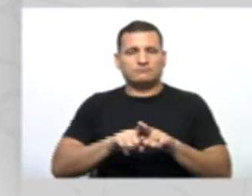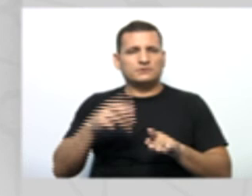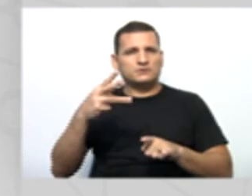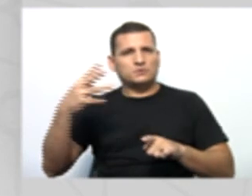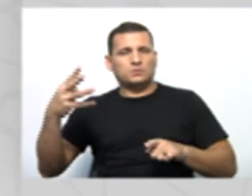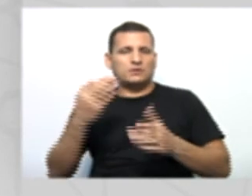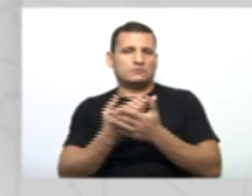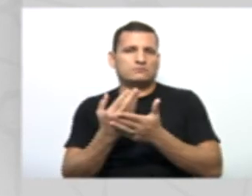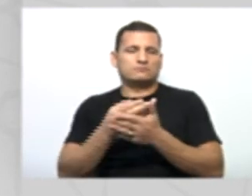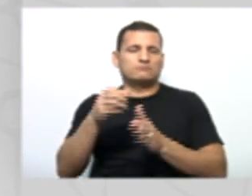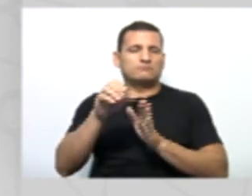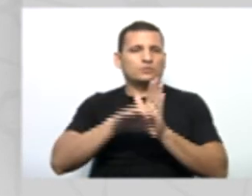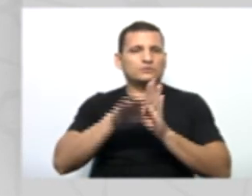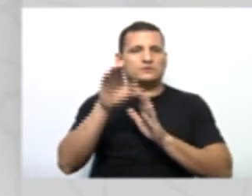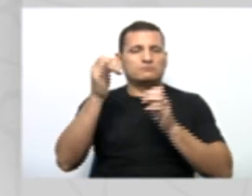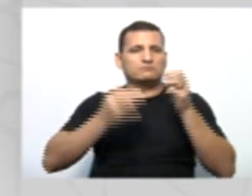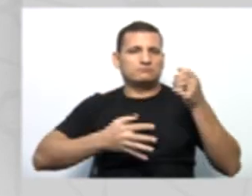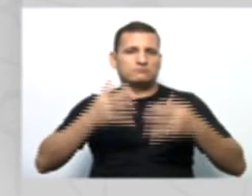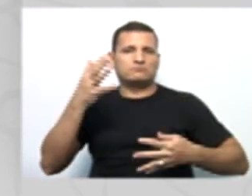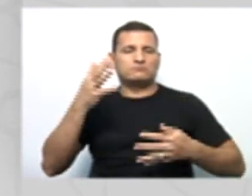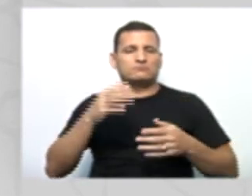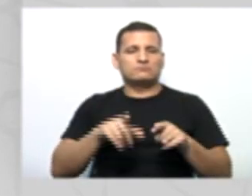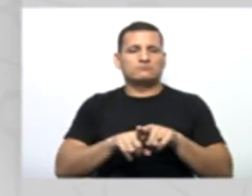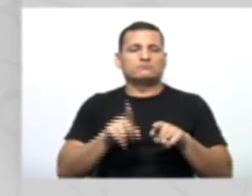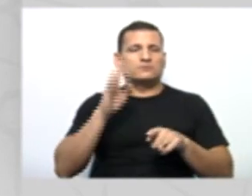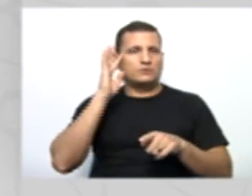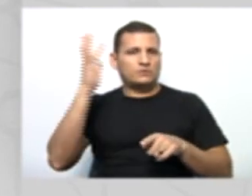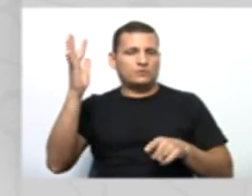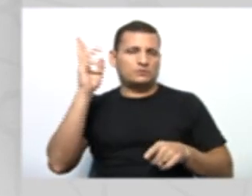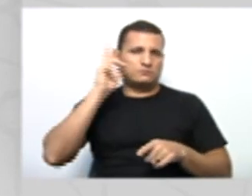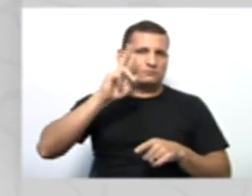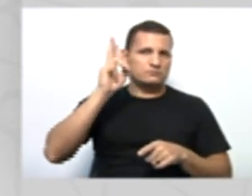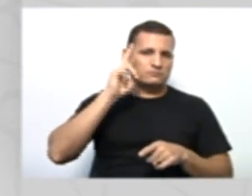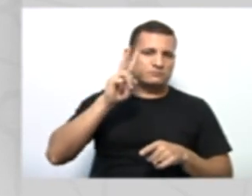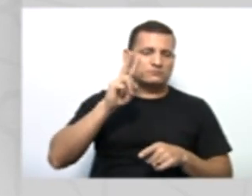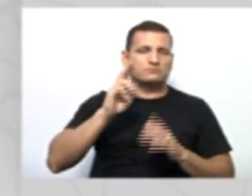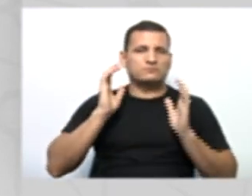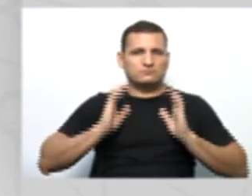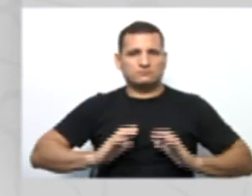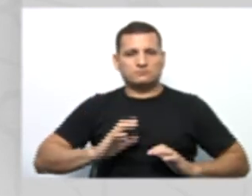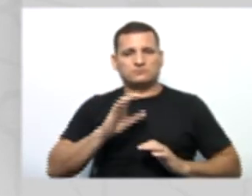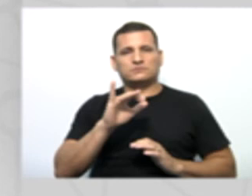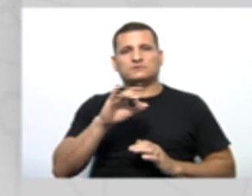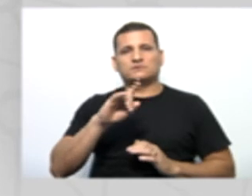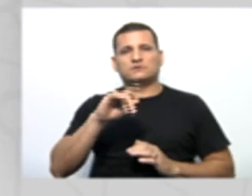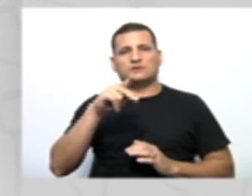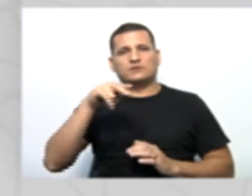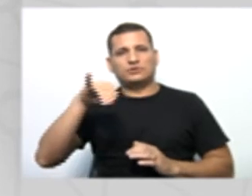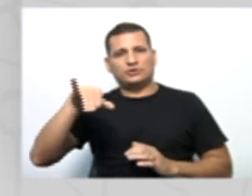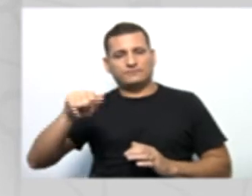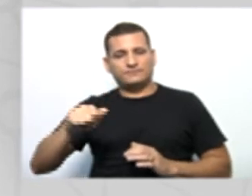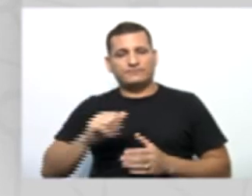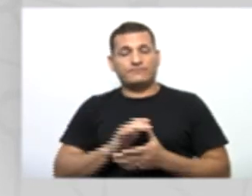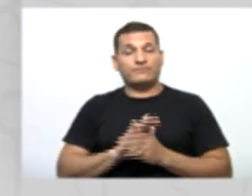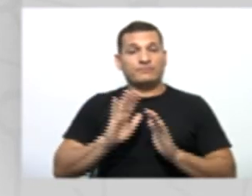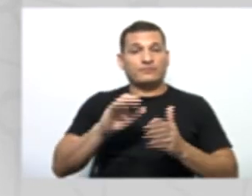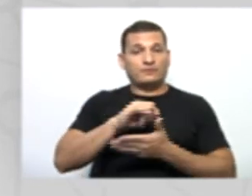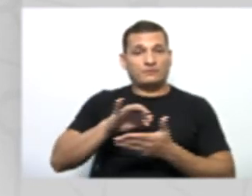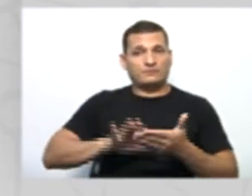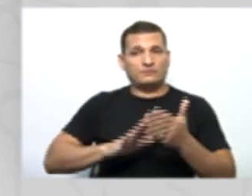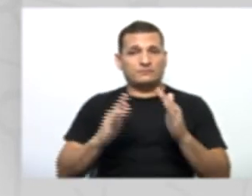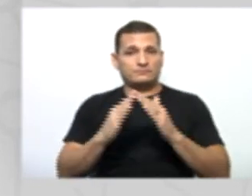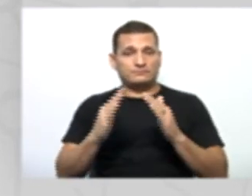o conceito, né, a definição conceitual, teórica, histórica de cidadania. E a atividade de